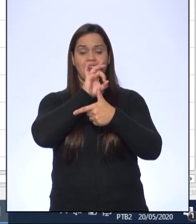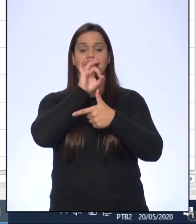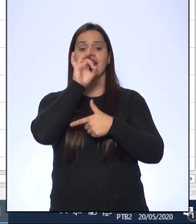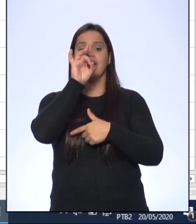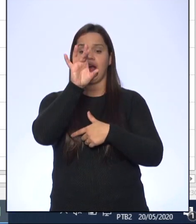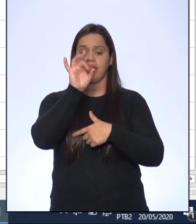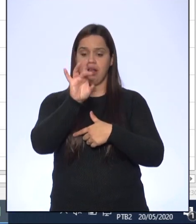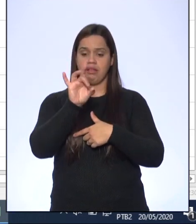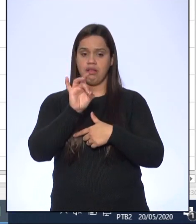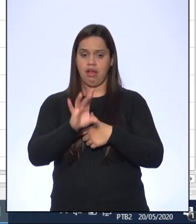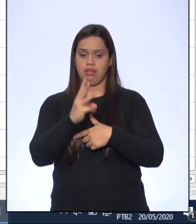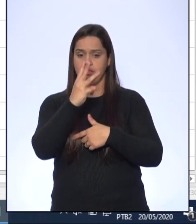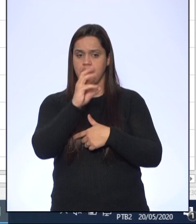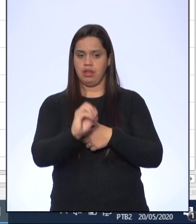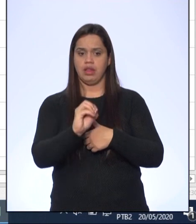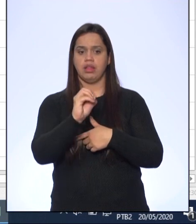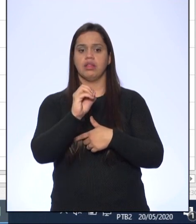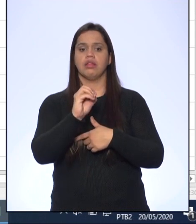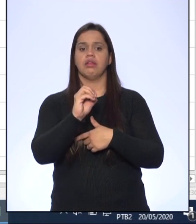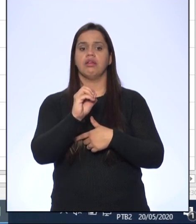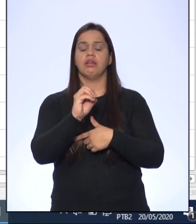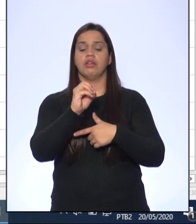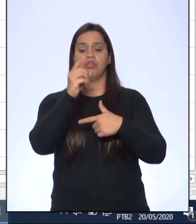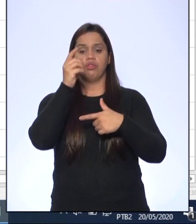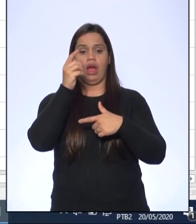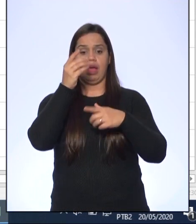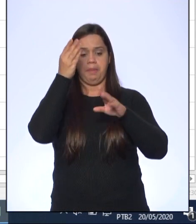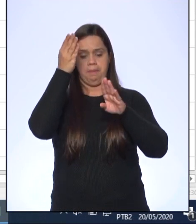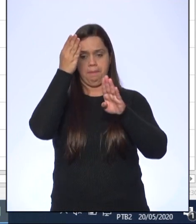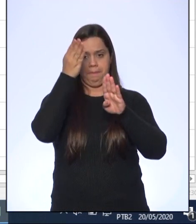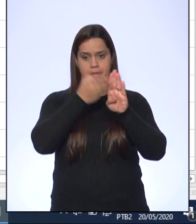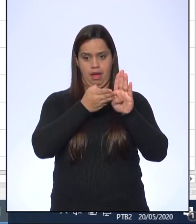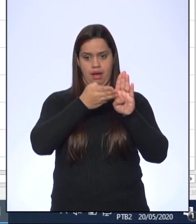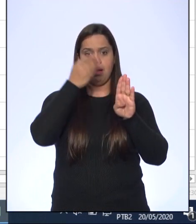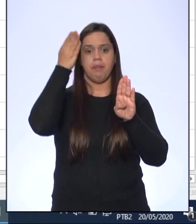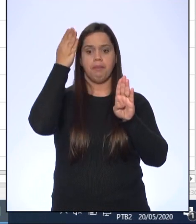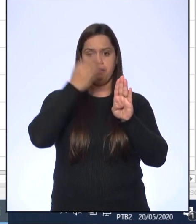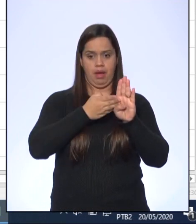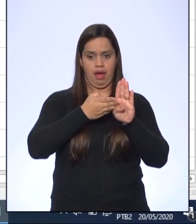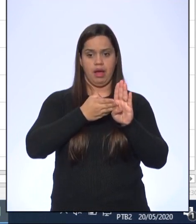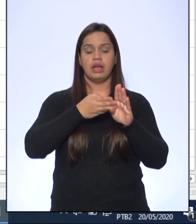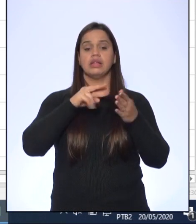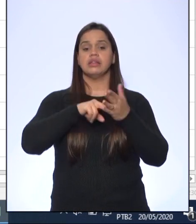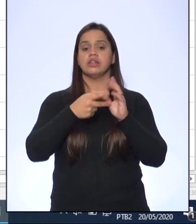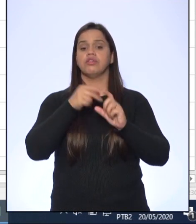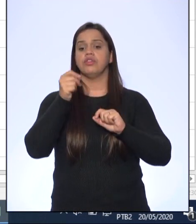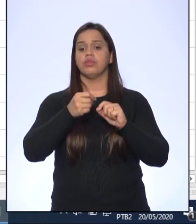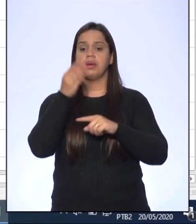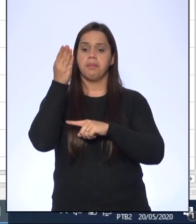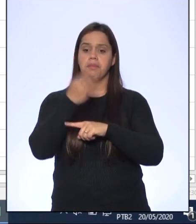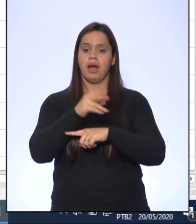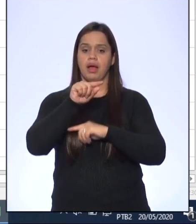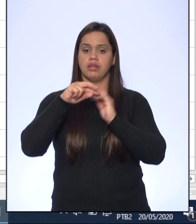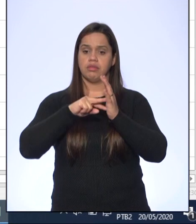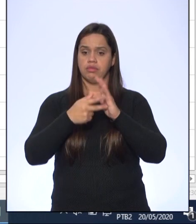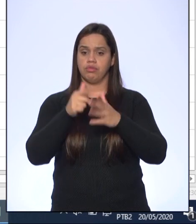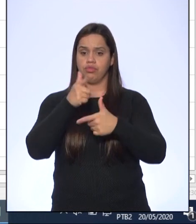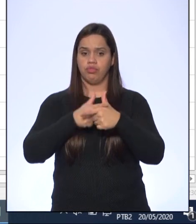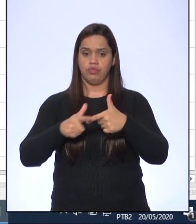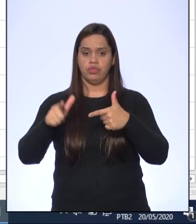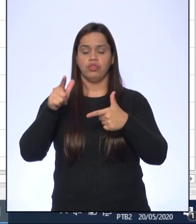venho 30 dividido, né, a barrinha, né? Põe essa barra aqui, ó,